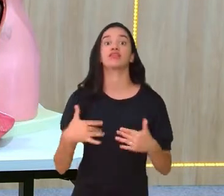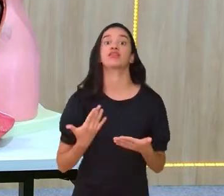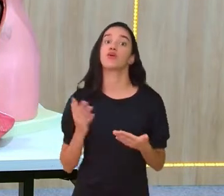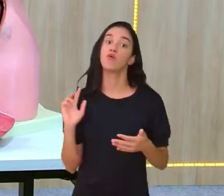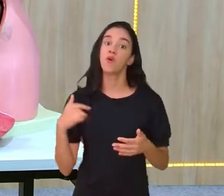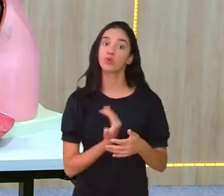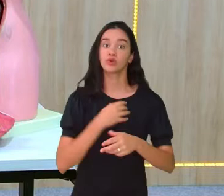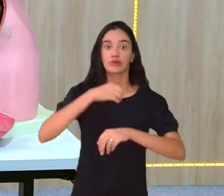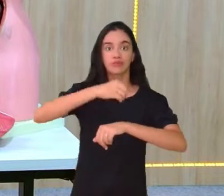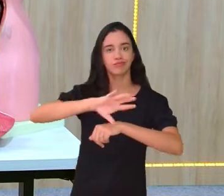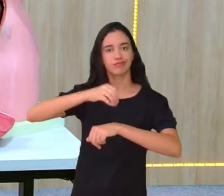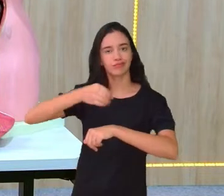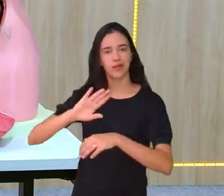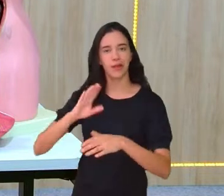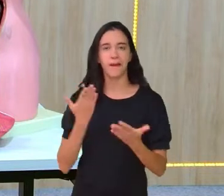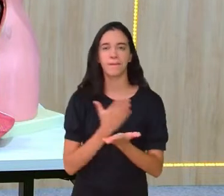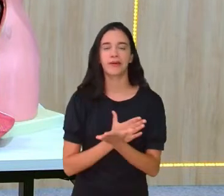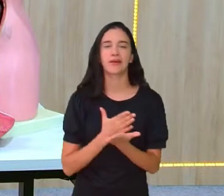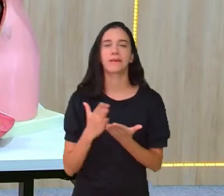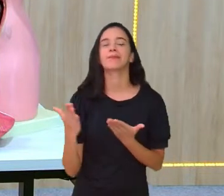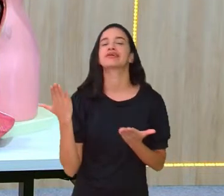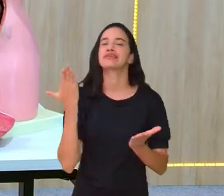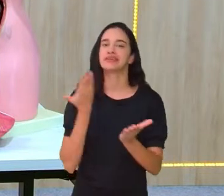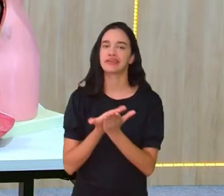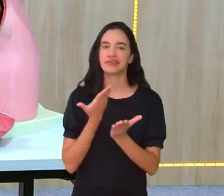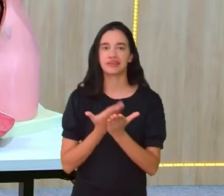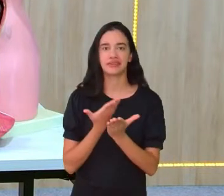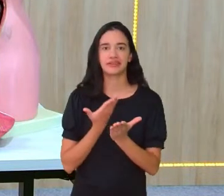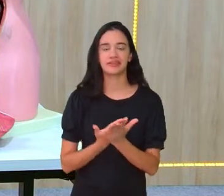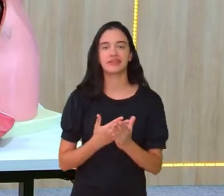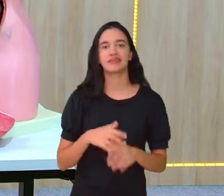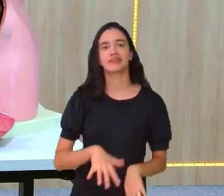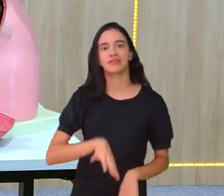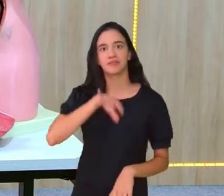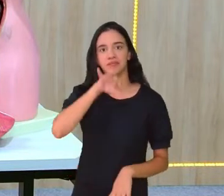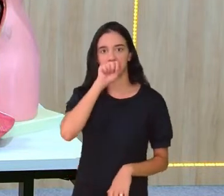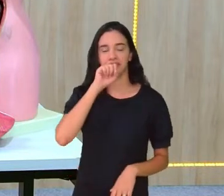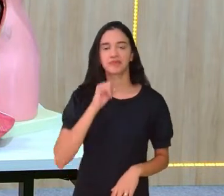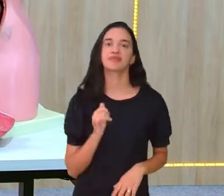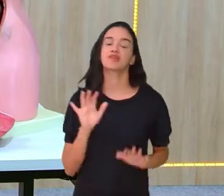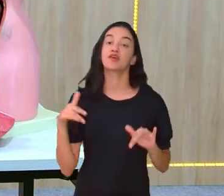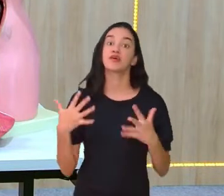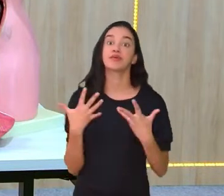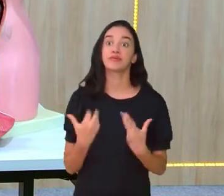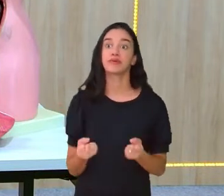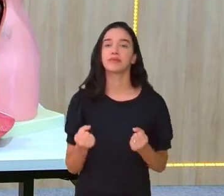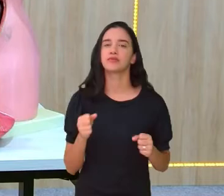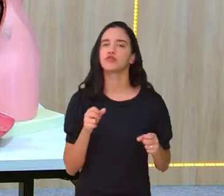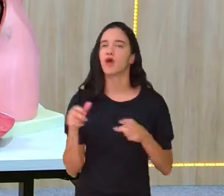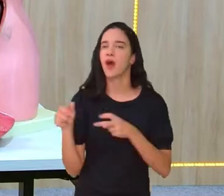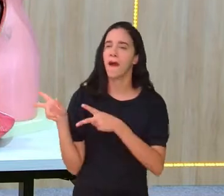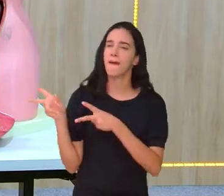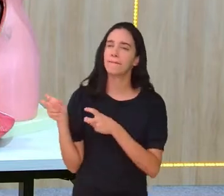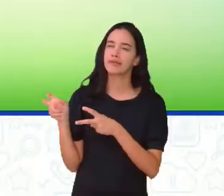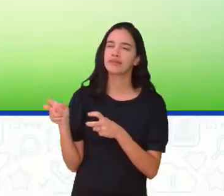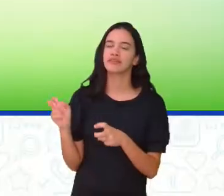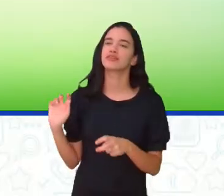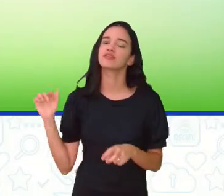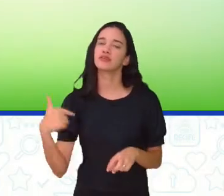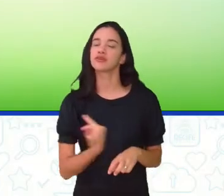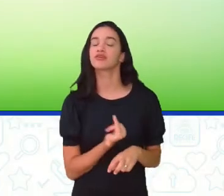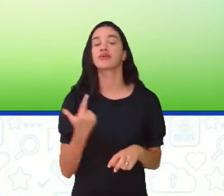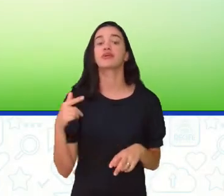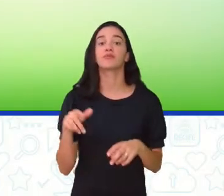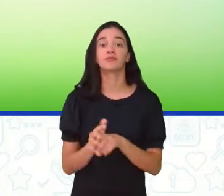nosso recadinho para começar essa aula de respiração. Mas vamos lá, vamos observar o que é que nós temos. Aqui nós temos